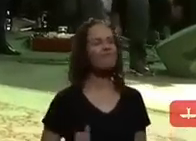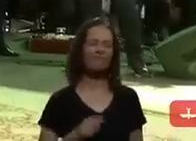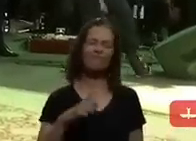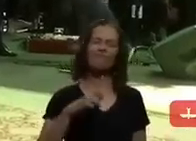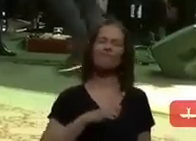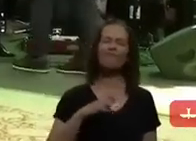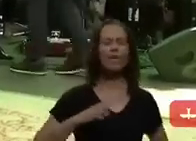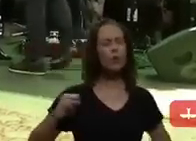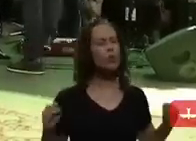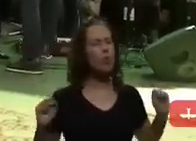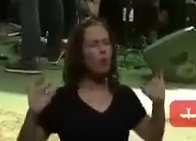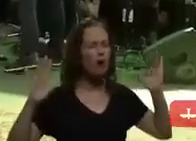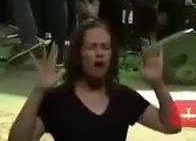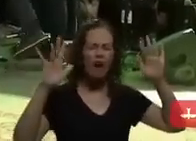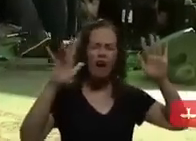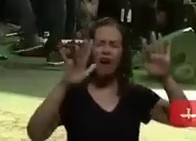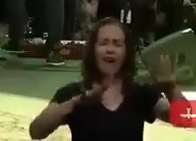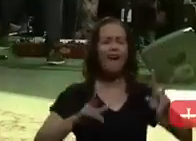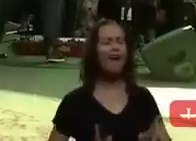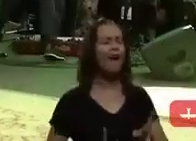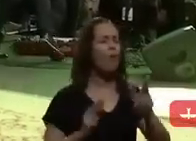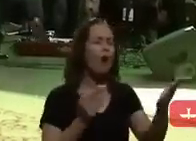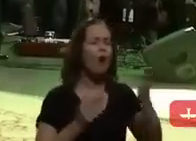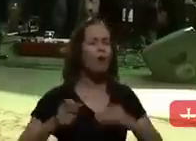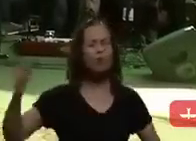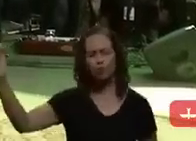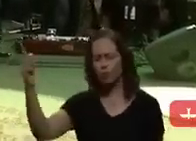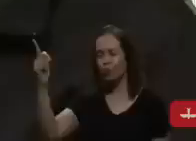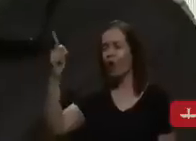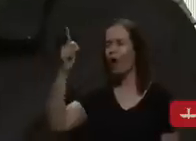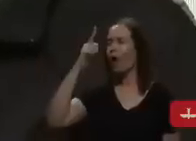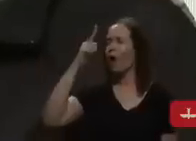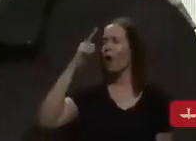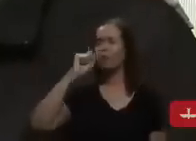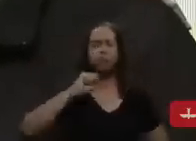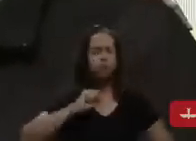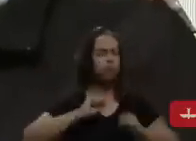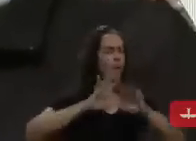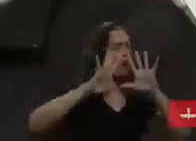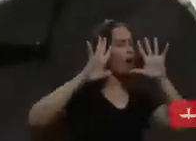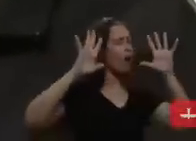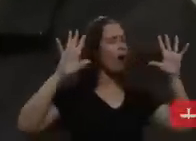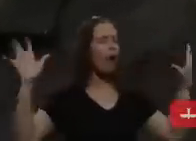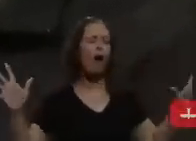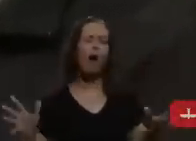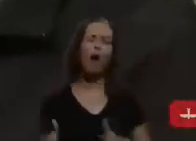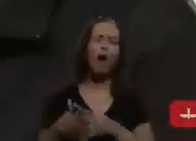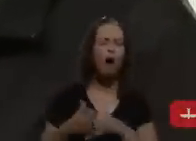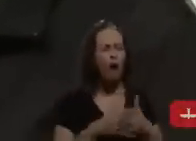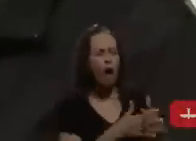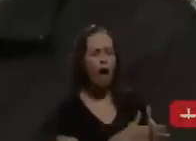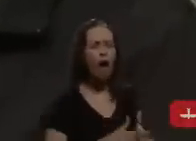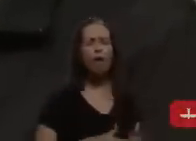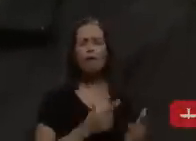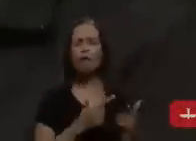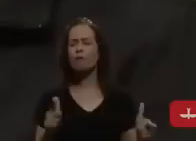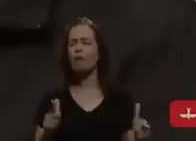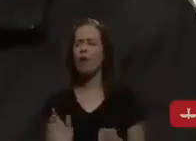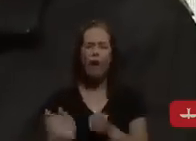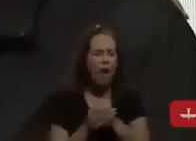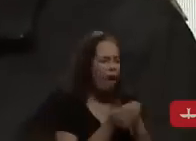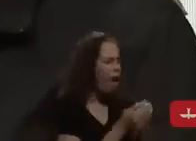romper, como um sol do meio-dia, onde não haverá sombra, onde nada será